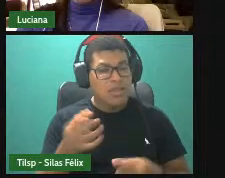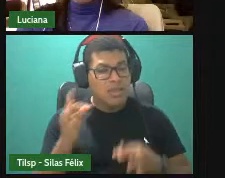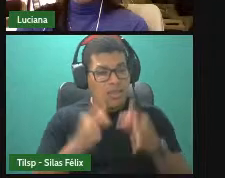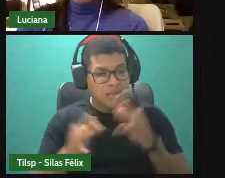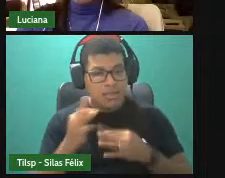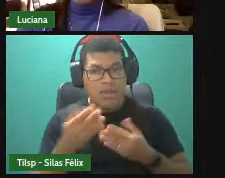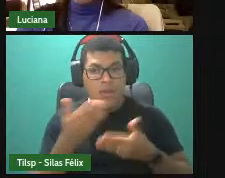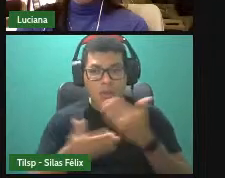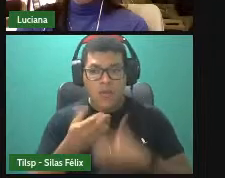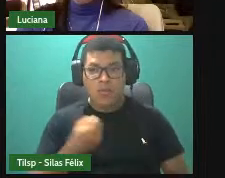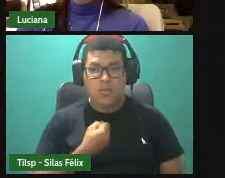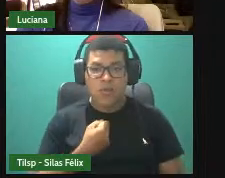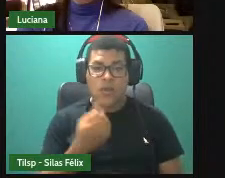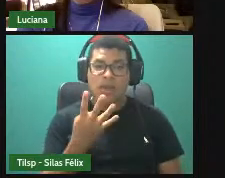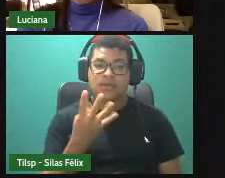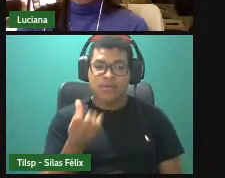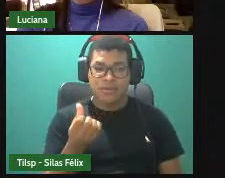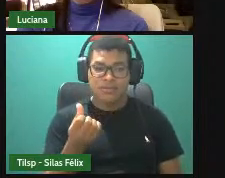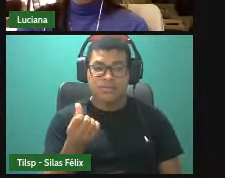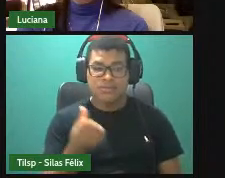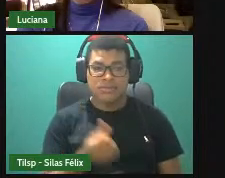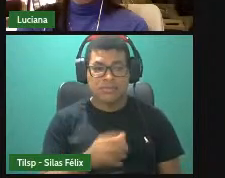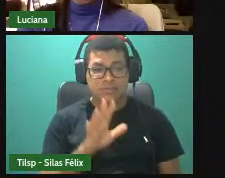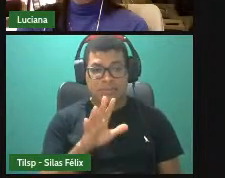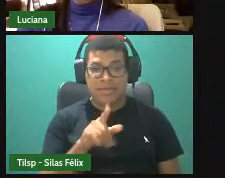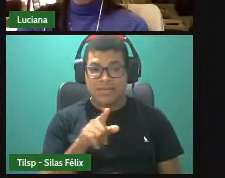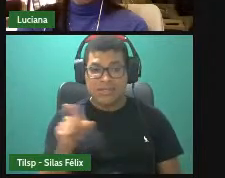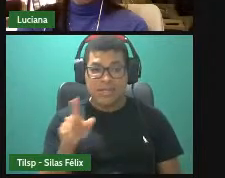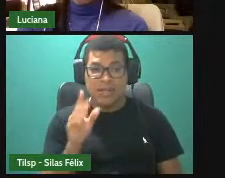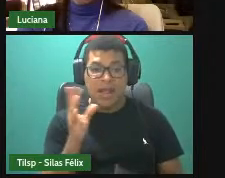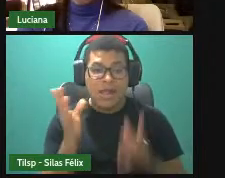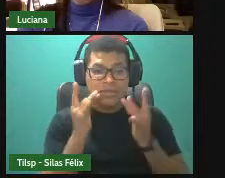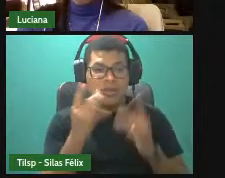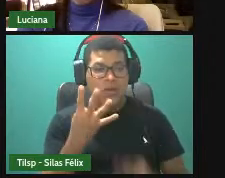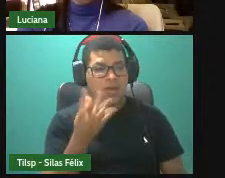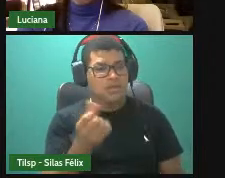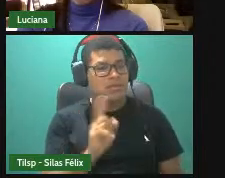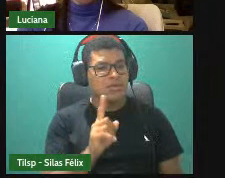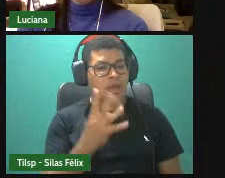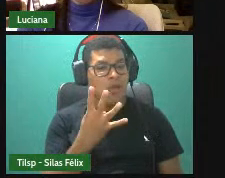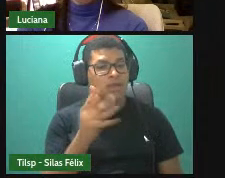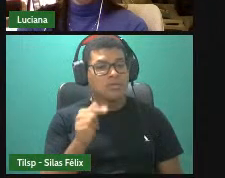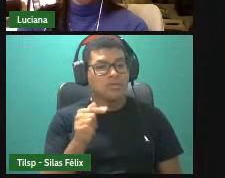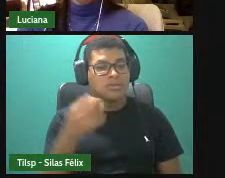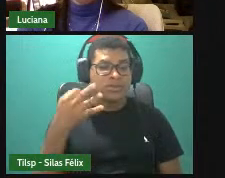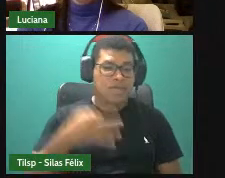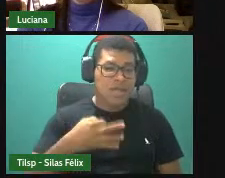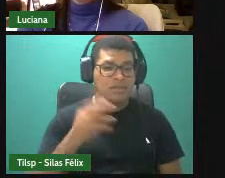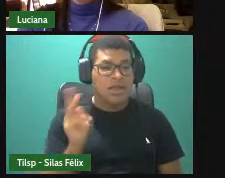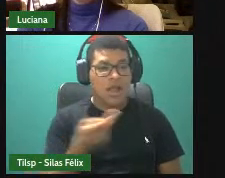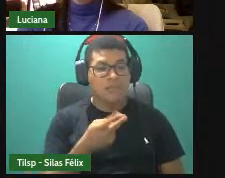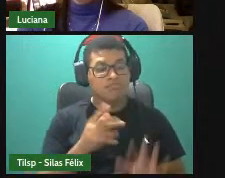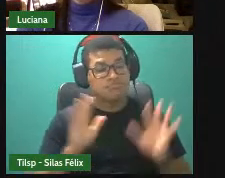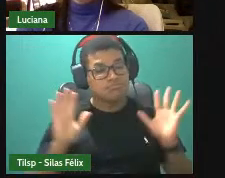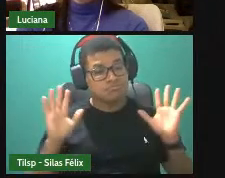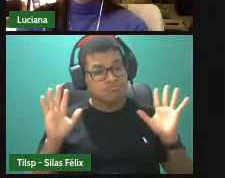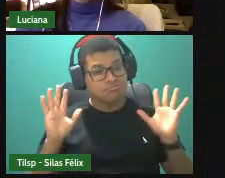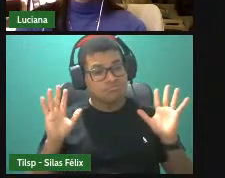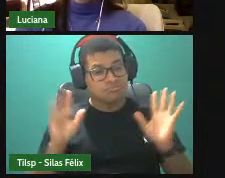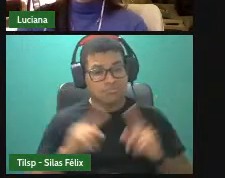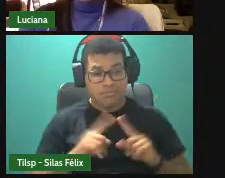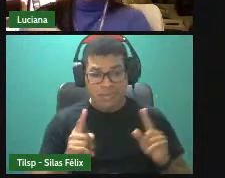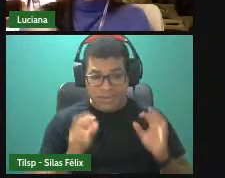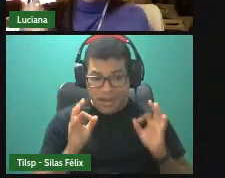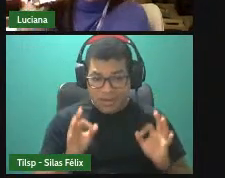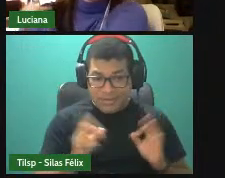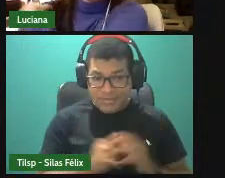reabilitação do 46. Mas ele não botou a mão no 46, ele tratou no 47. Certo ou errado, são outros 500. Mas será?